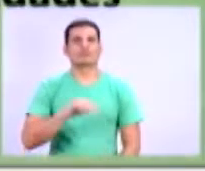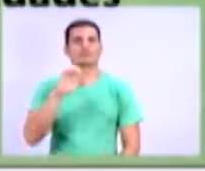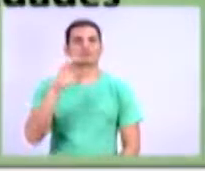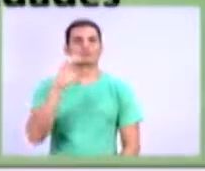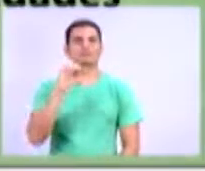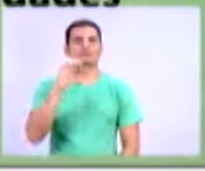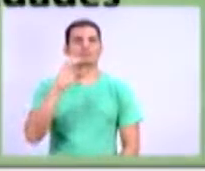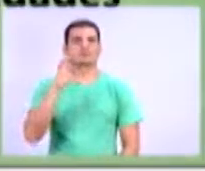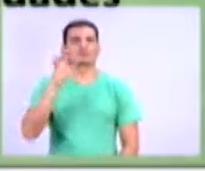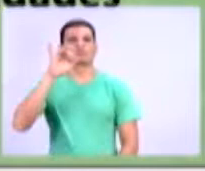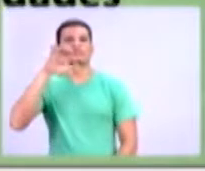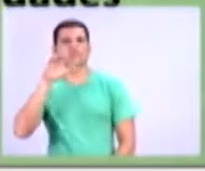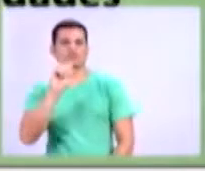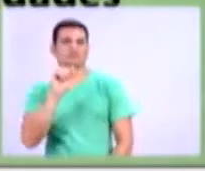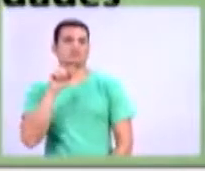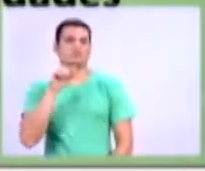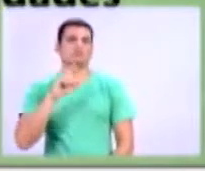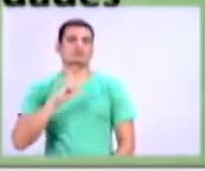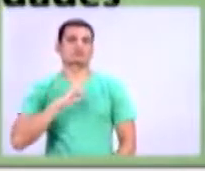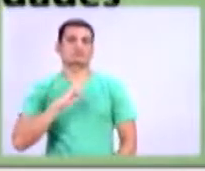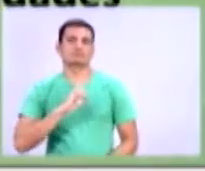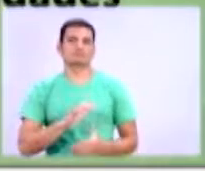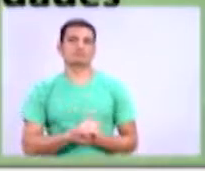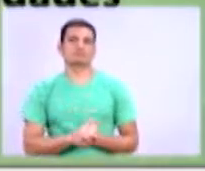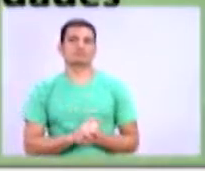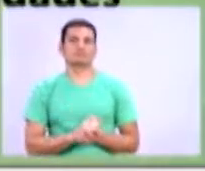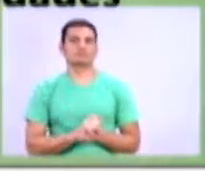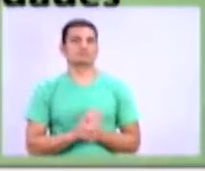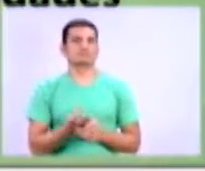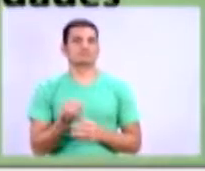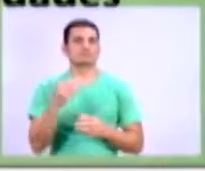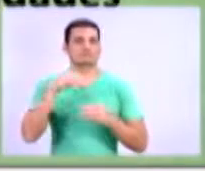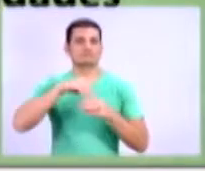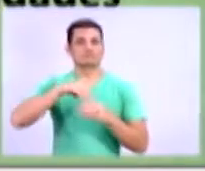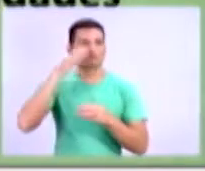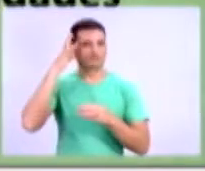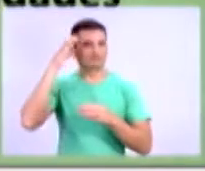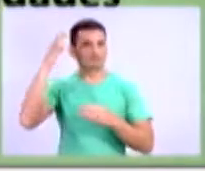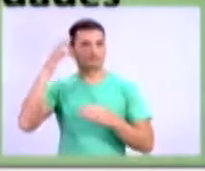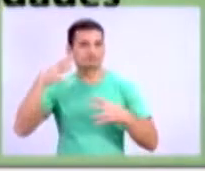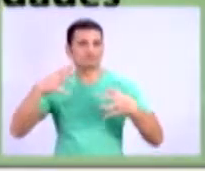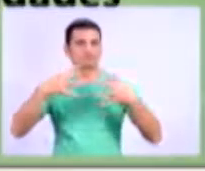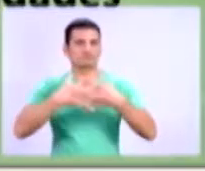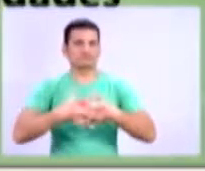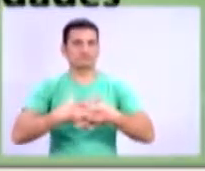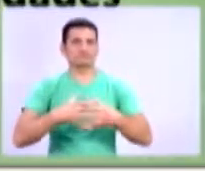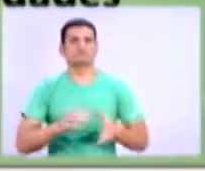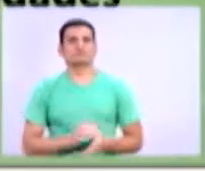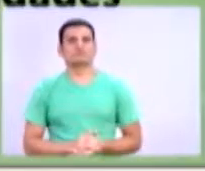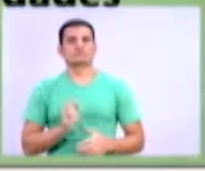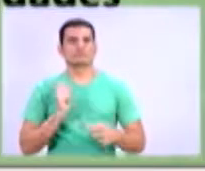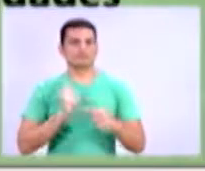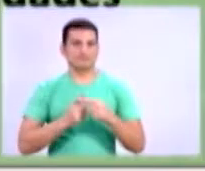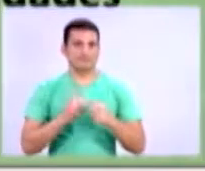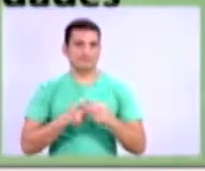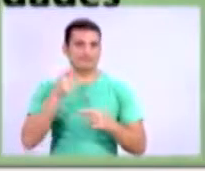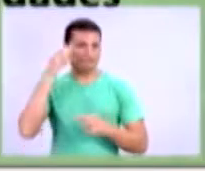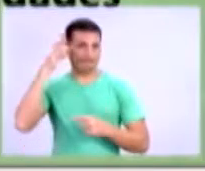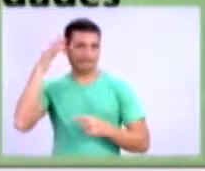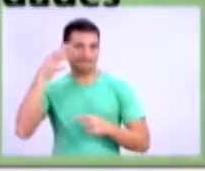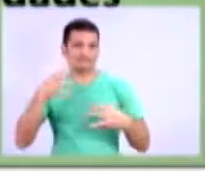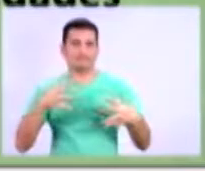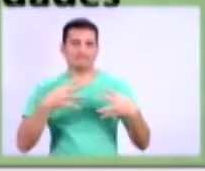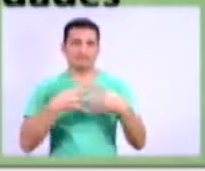ecoética, ela vai estar dentro dessa perspectiva da teoria da complexidade, porque na teoria da complexidade,